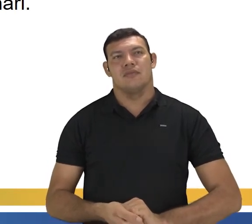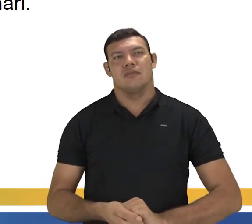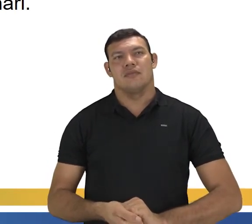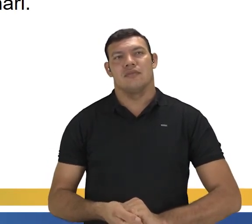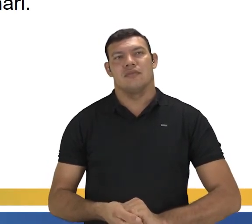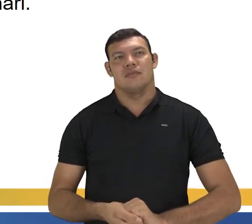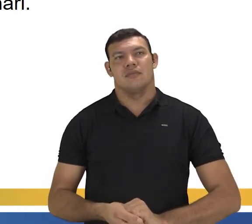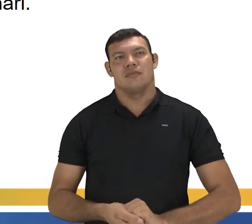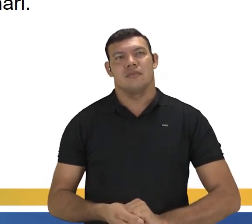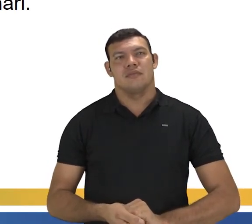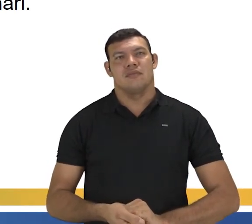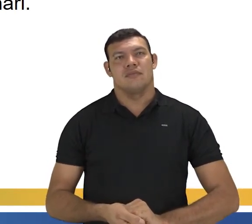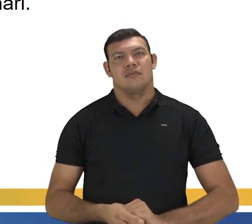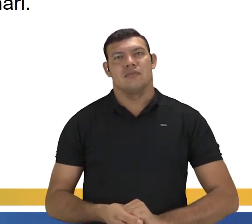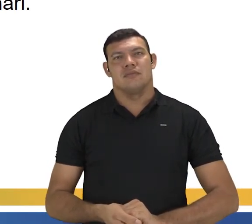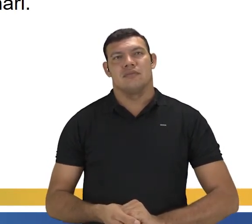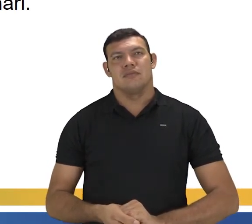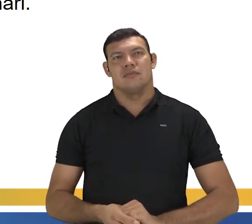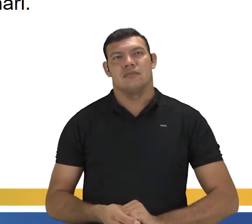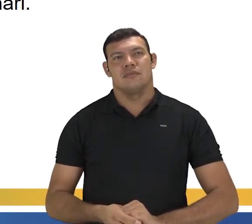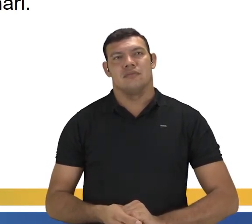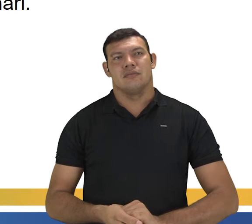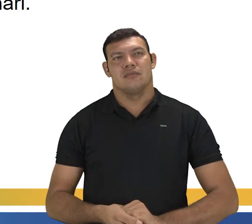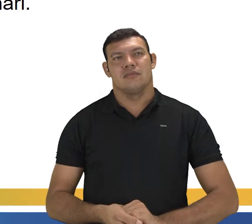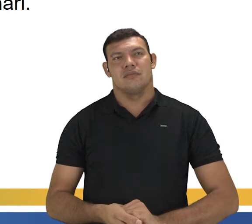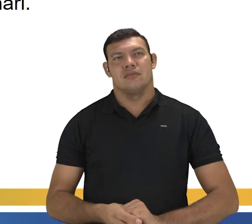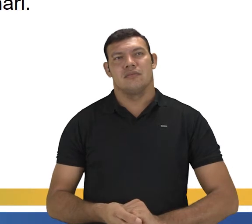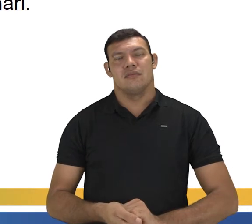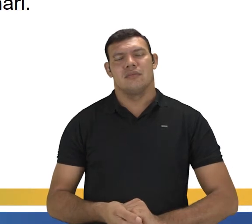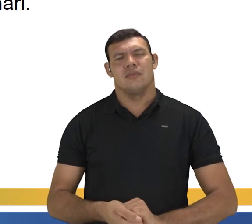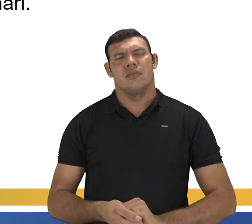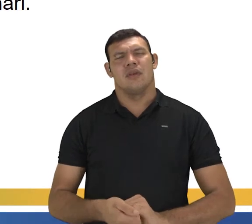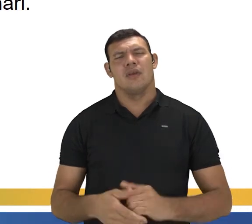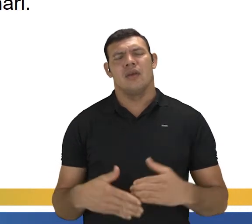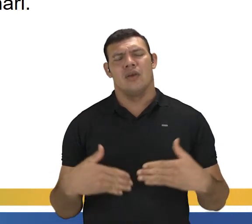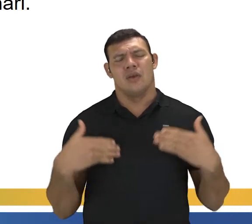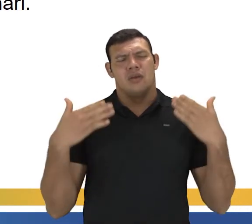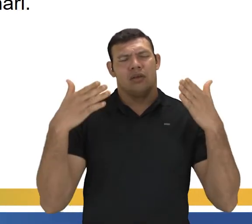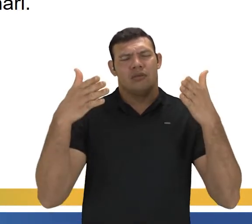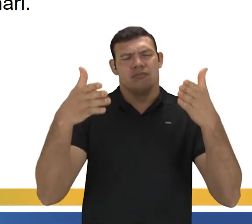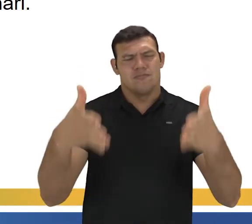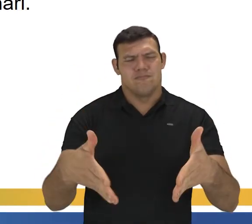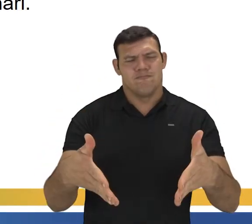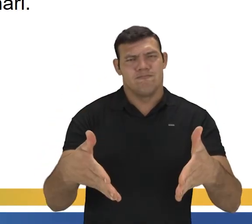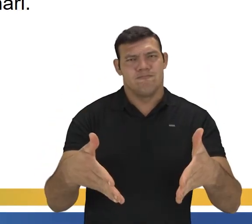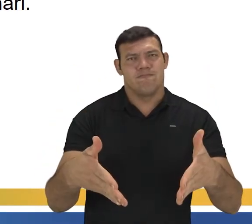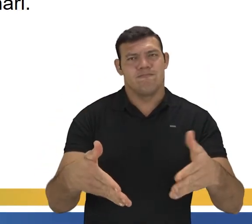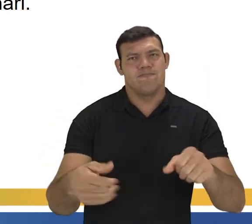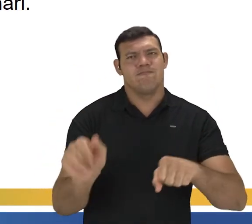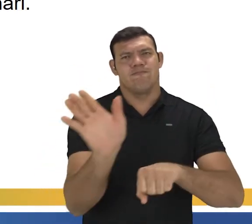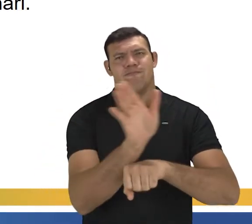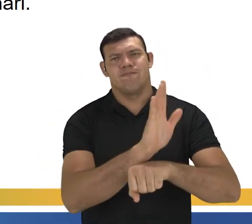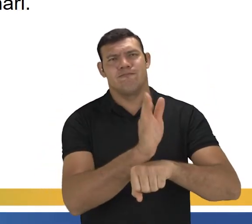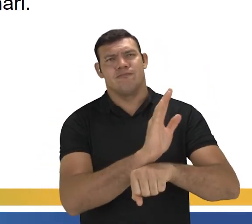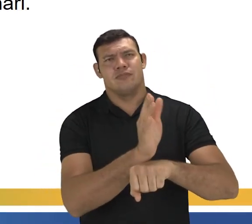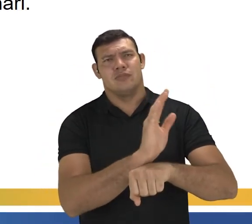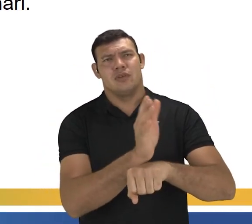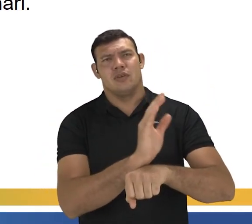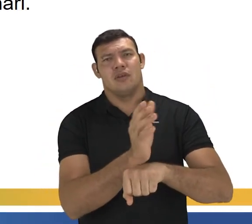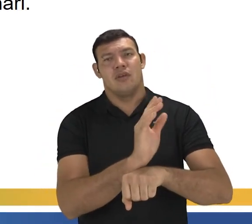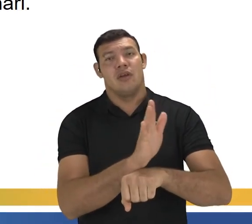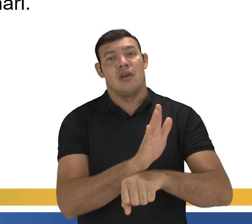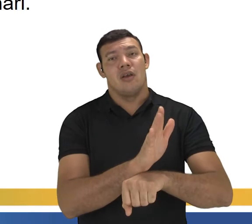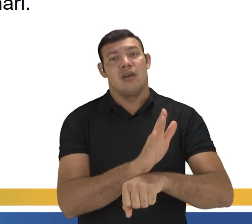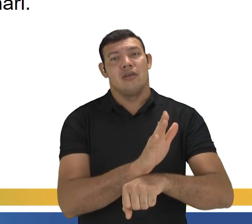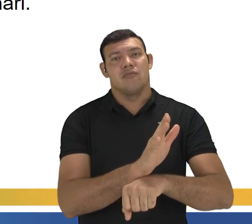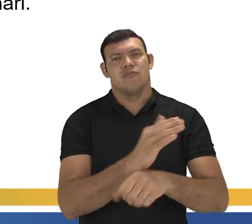filme not start nós temos ali quando eu cheguei ao cinema o filme e entre parênteses não começar